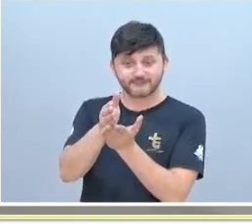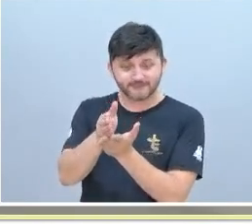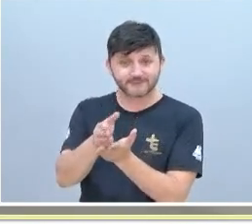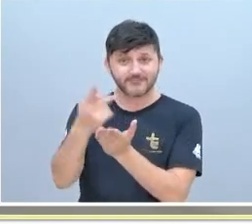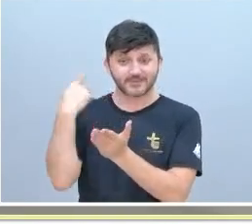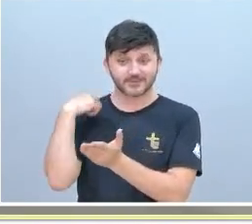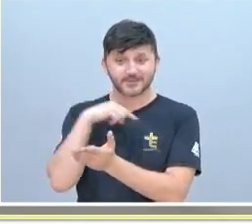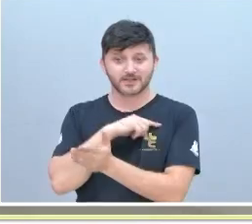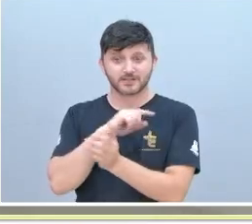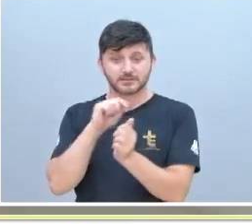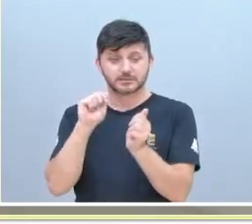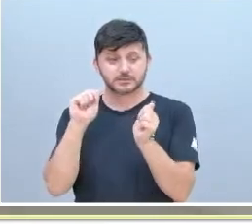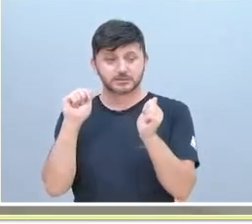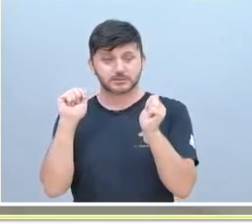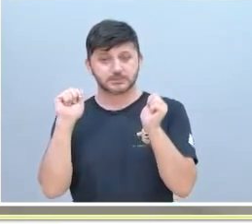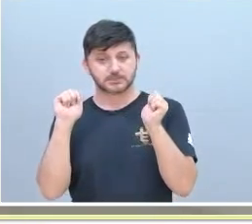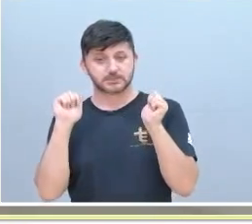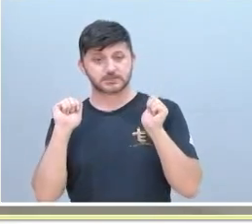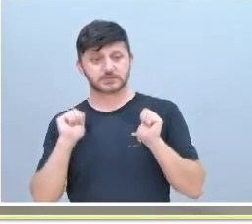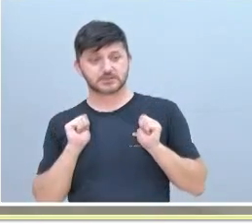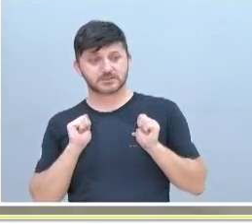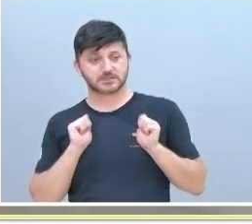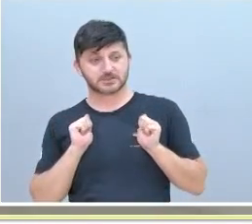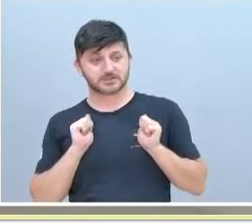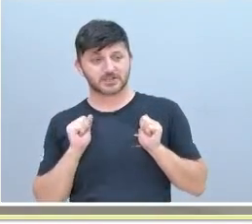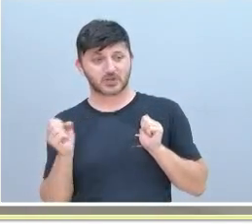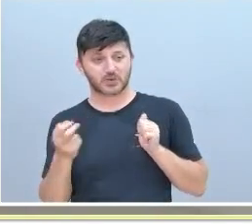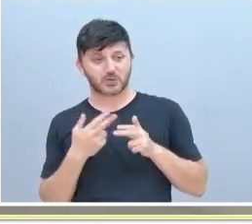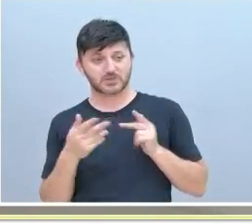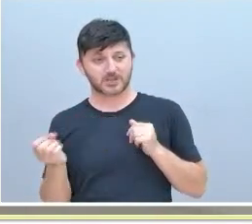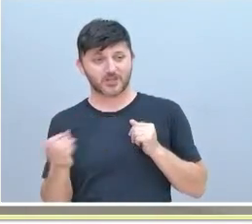ficamos sujeitos a modinhas.